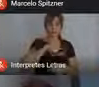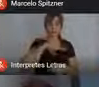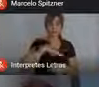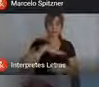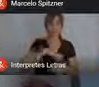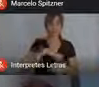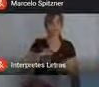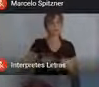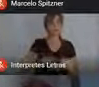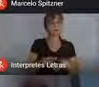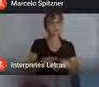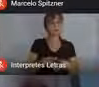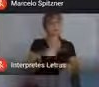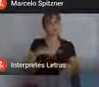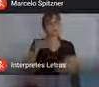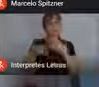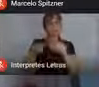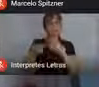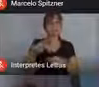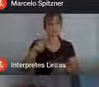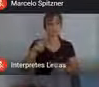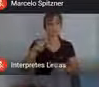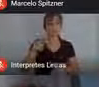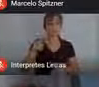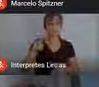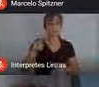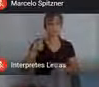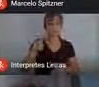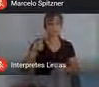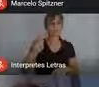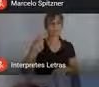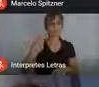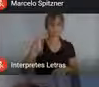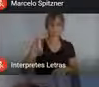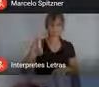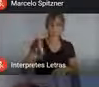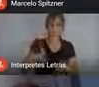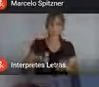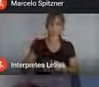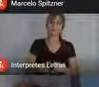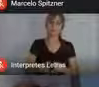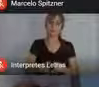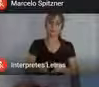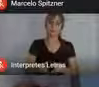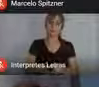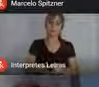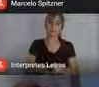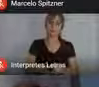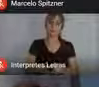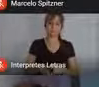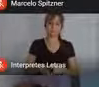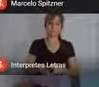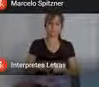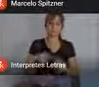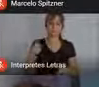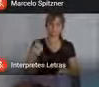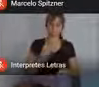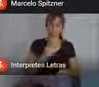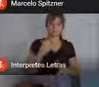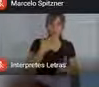nacional também está muito envolvida nesse discurso. Contudo, nós,